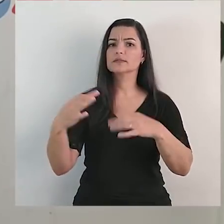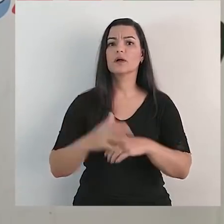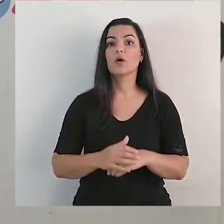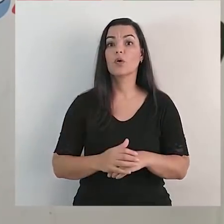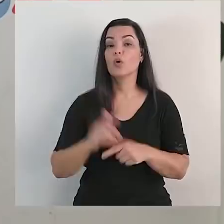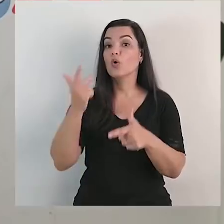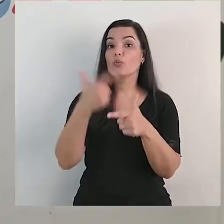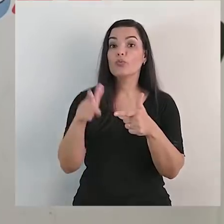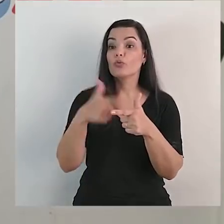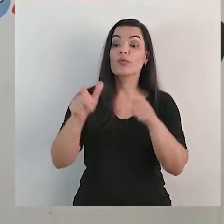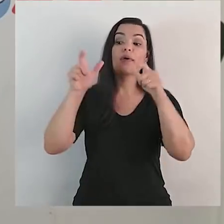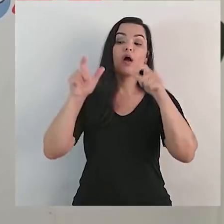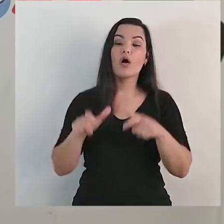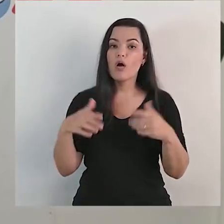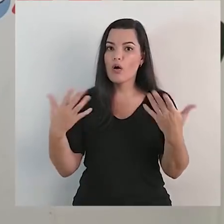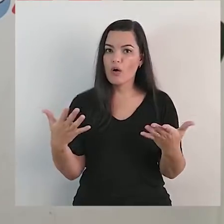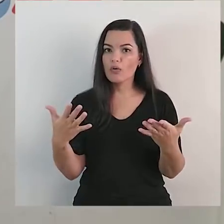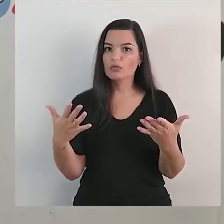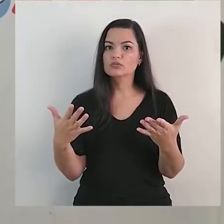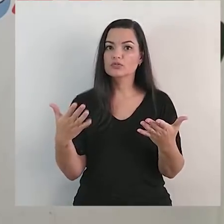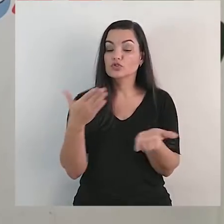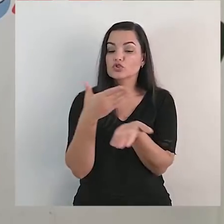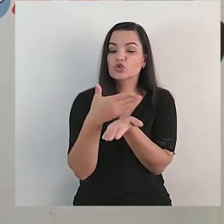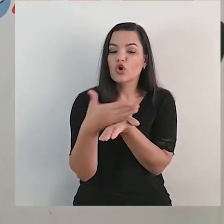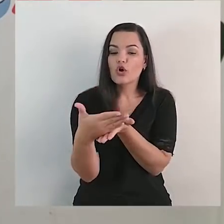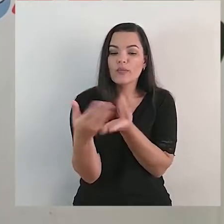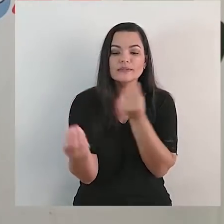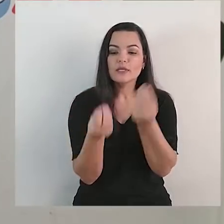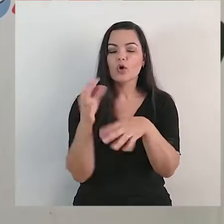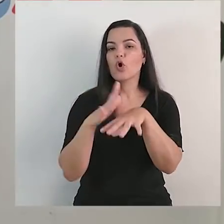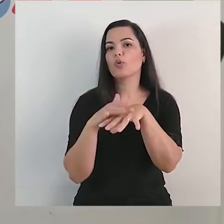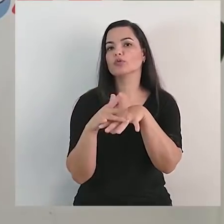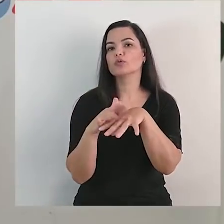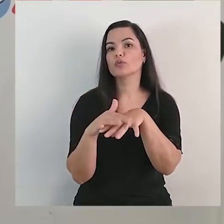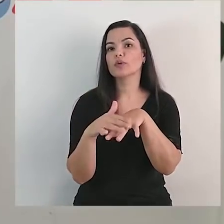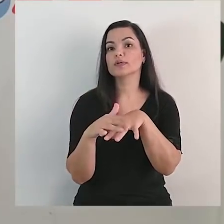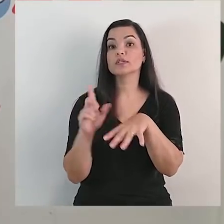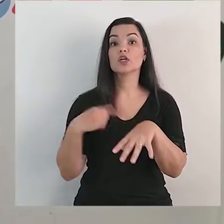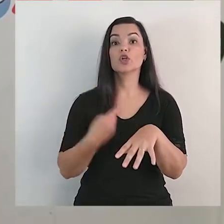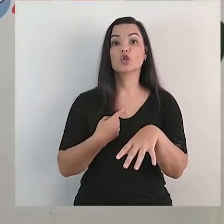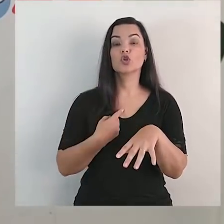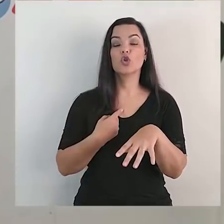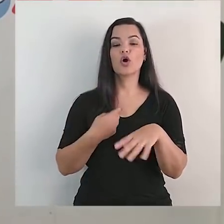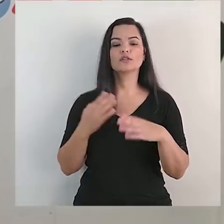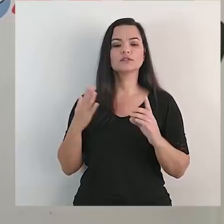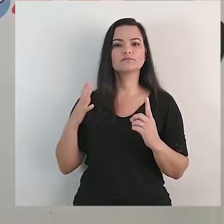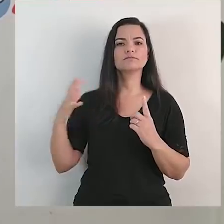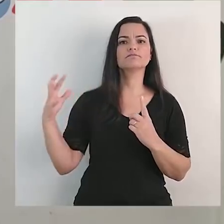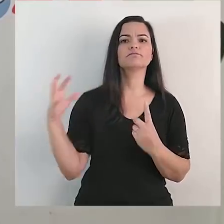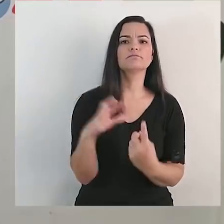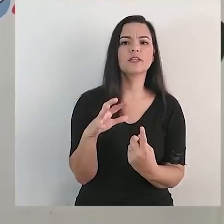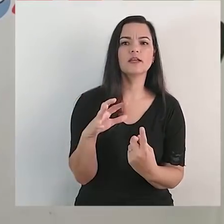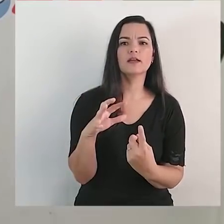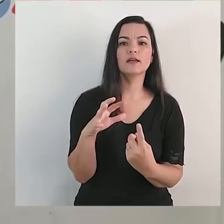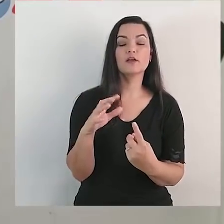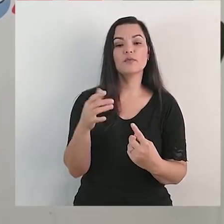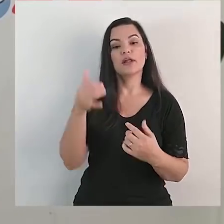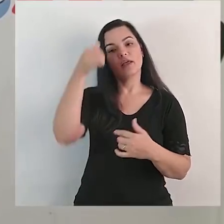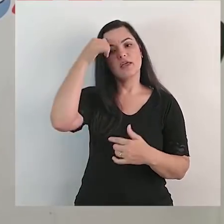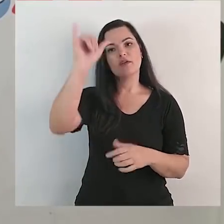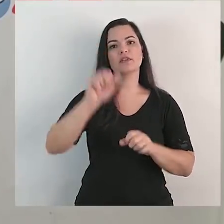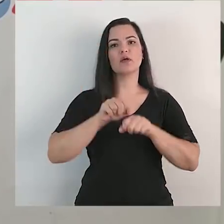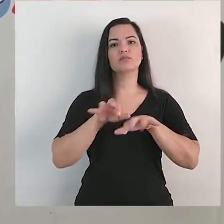bem onde está o foco dessa doença, onde que nós podemos agir para impedir